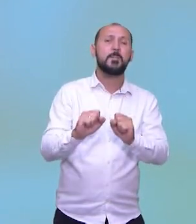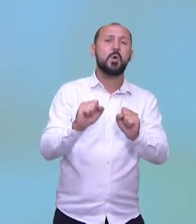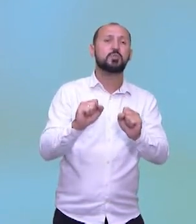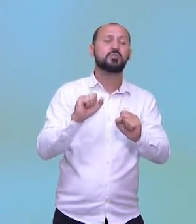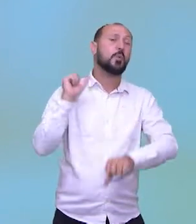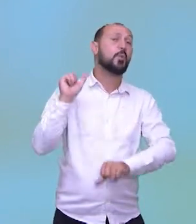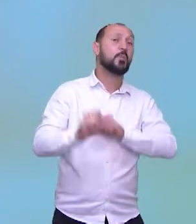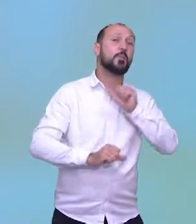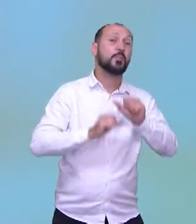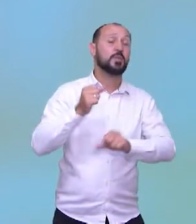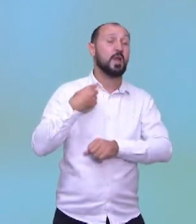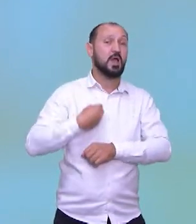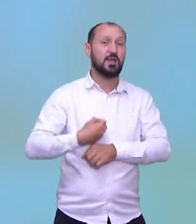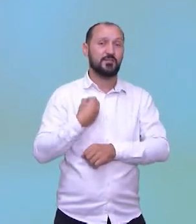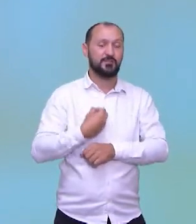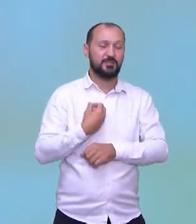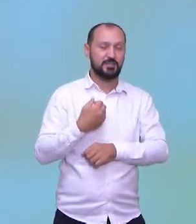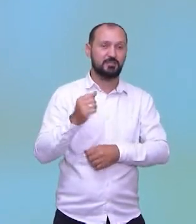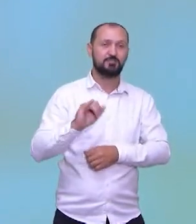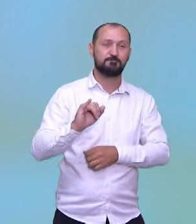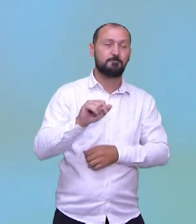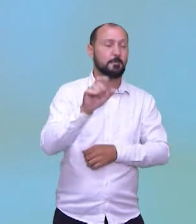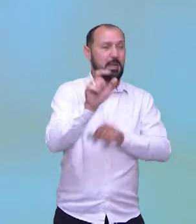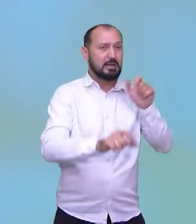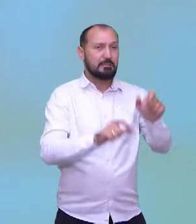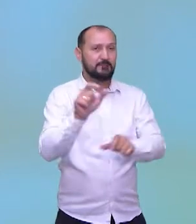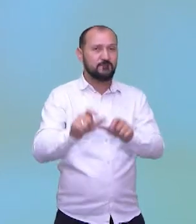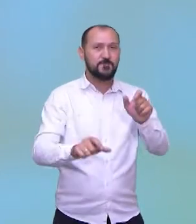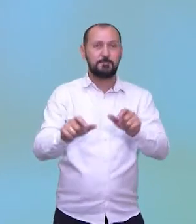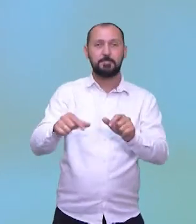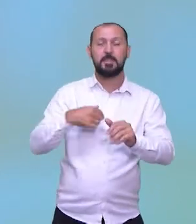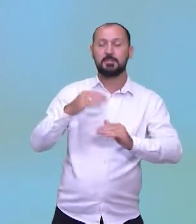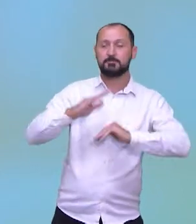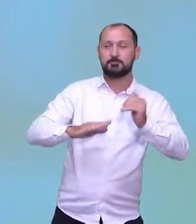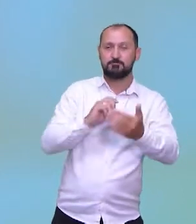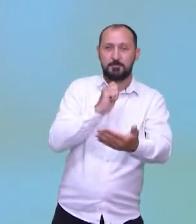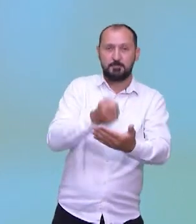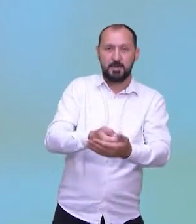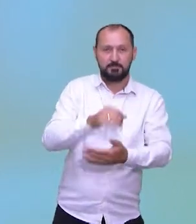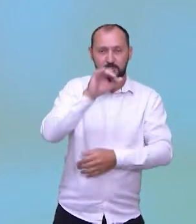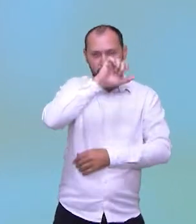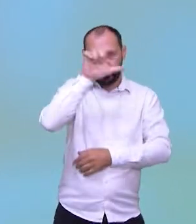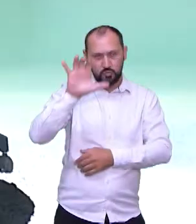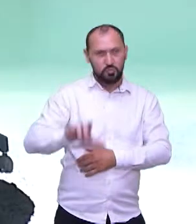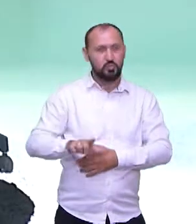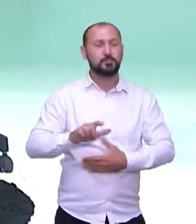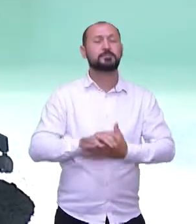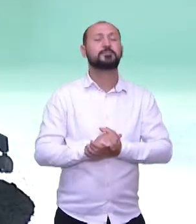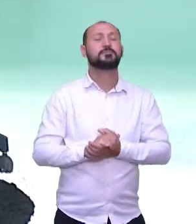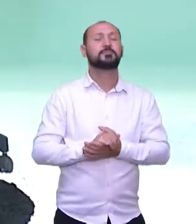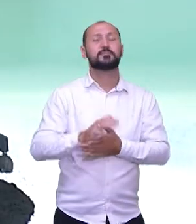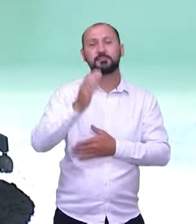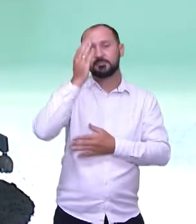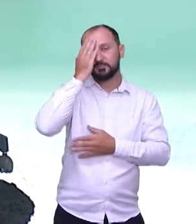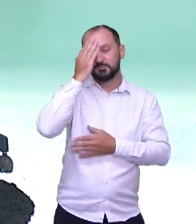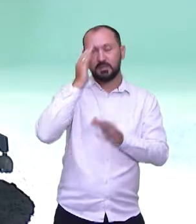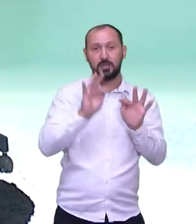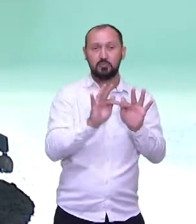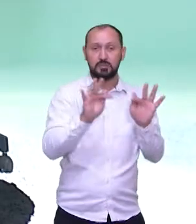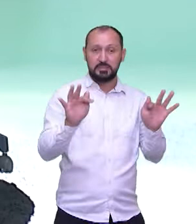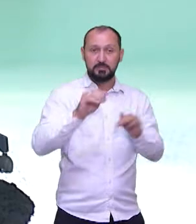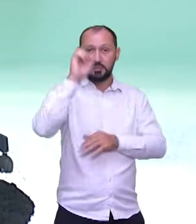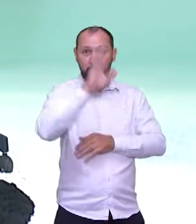pode revolucionar a vida tributária do contribuinte sul-mato-grossense. Cláudio, a gente já tem o